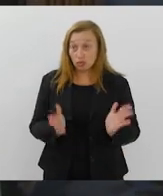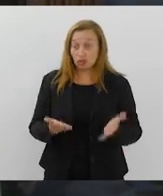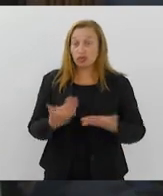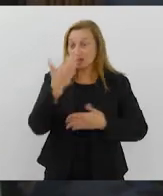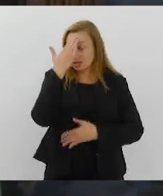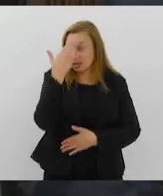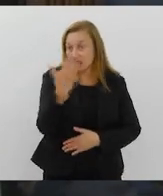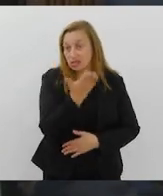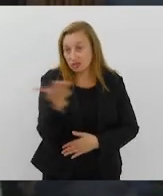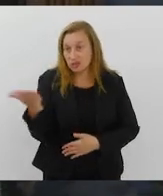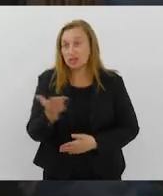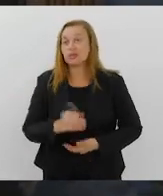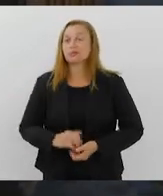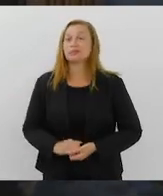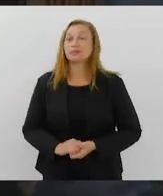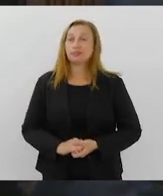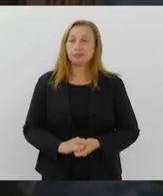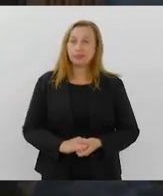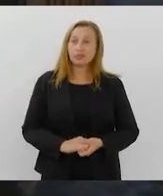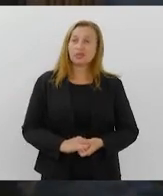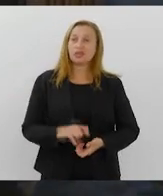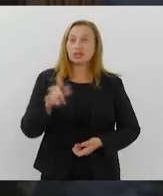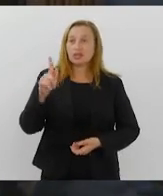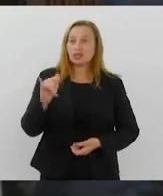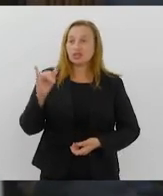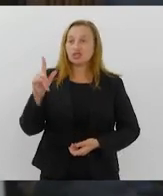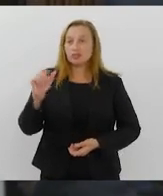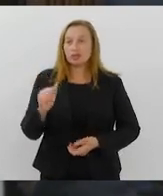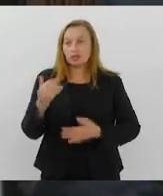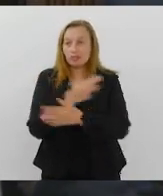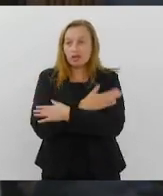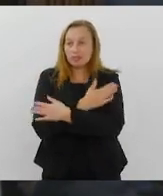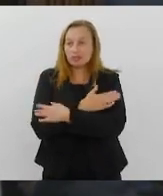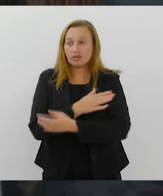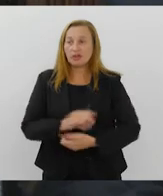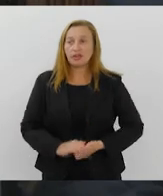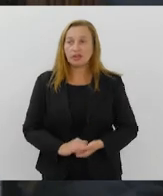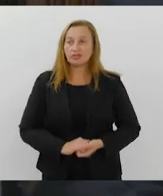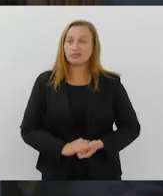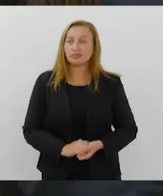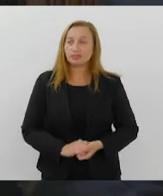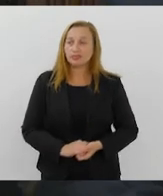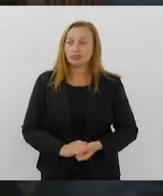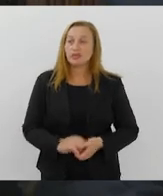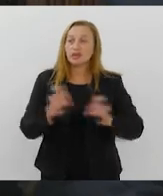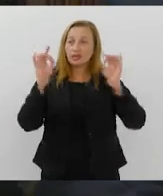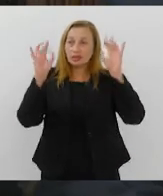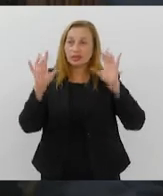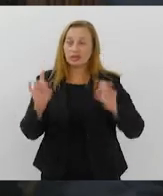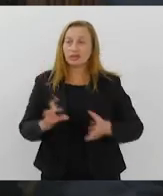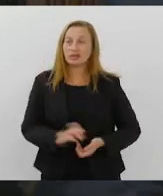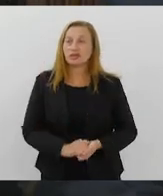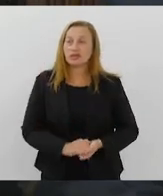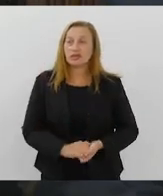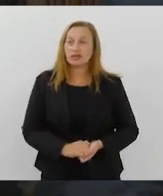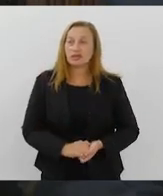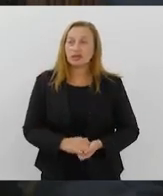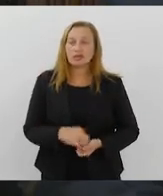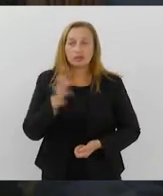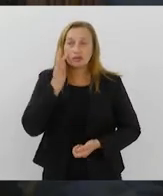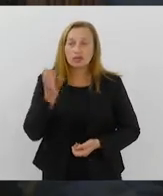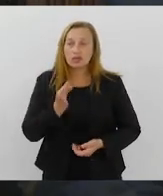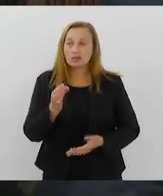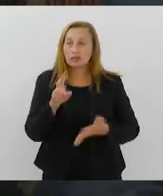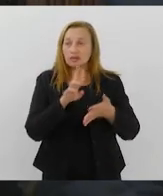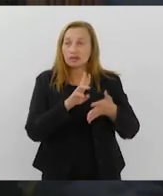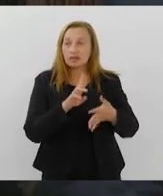muito a todos vocês. Giba, abraço. E uma coisa especial, eu não sei se eu vou lembrar, Alexandre